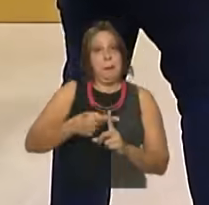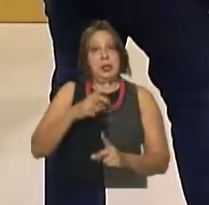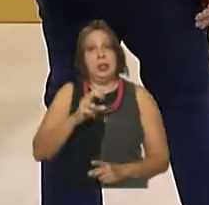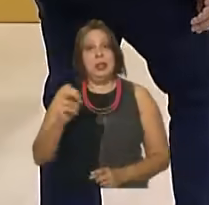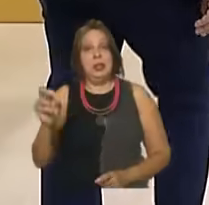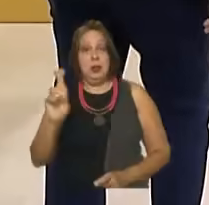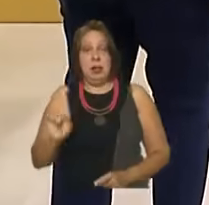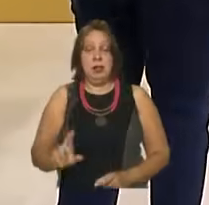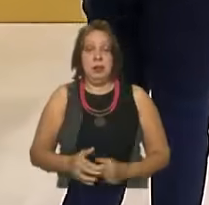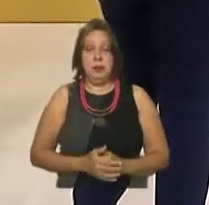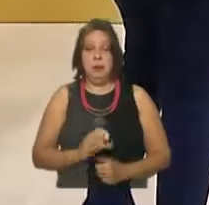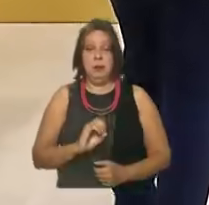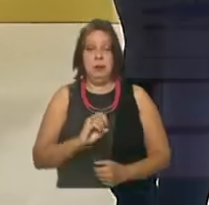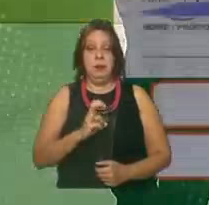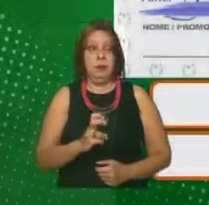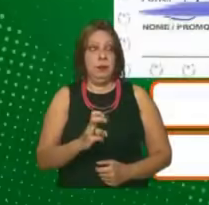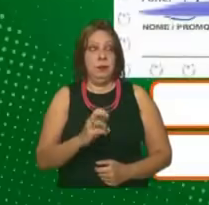chegando.